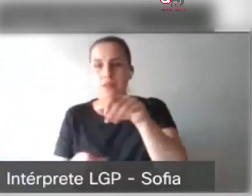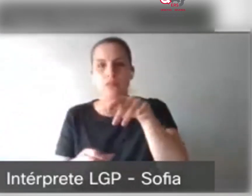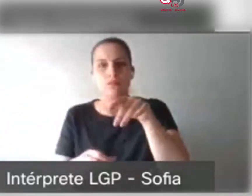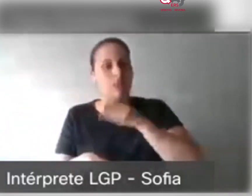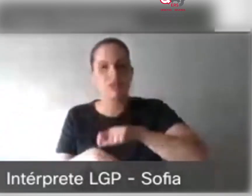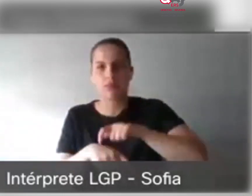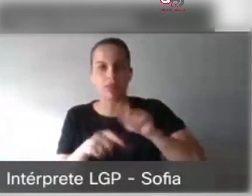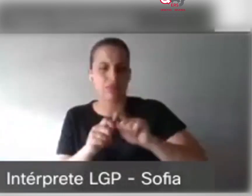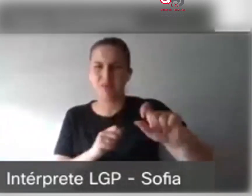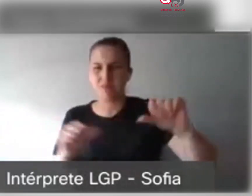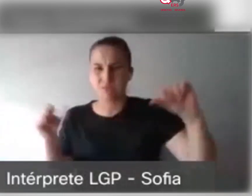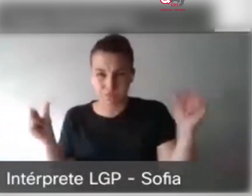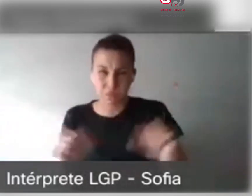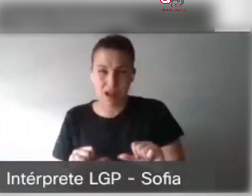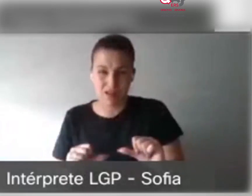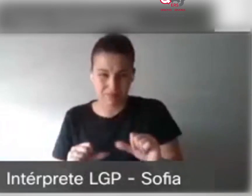da pandemia,